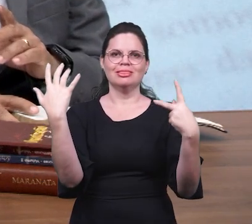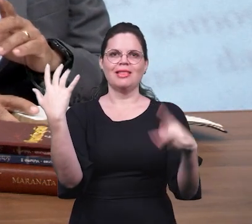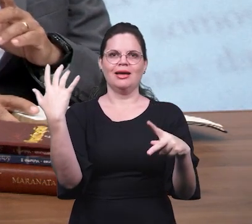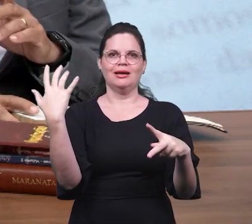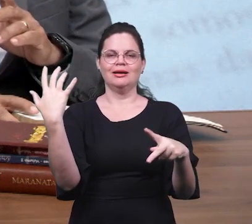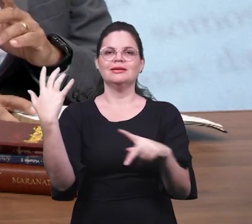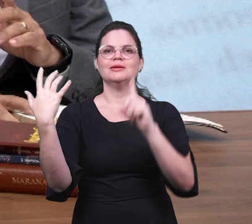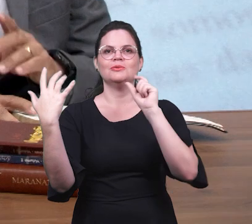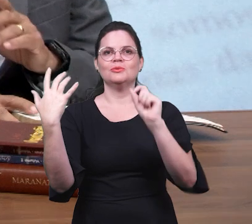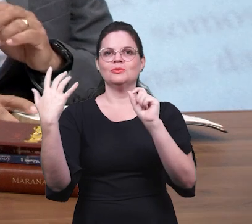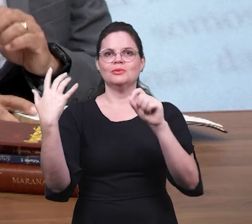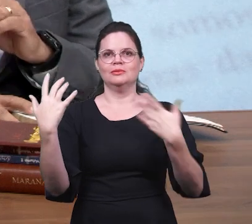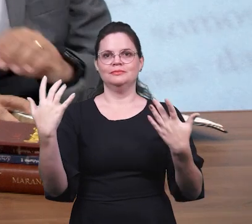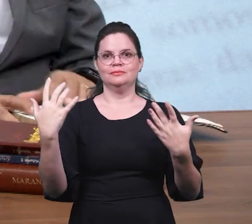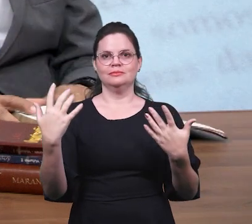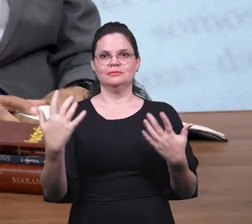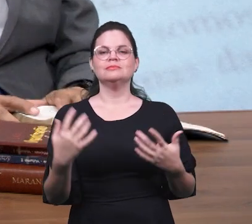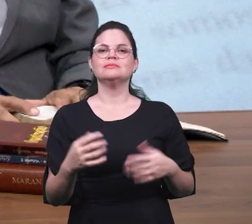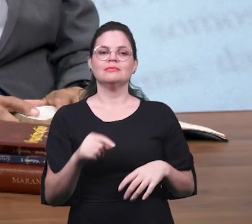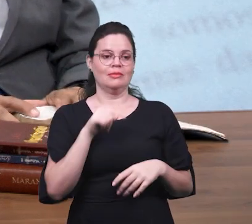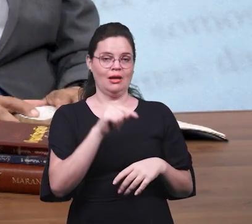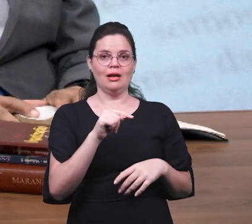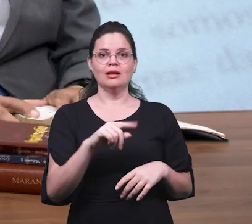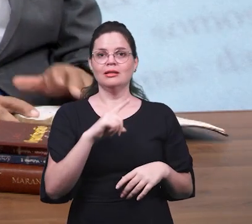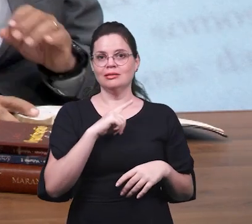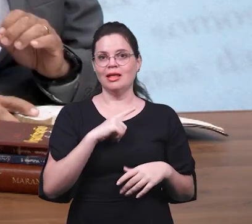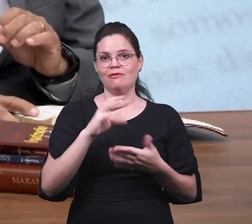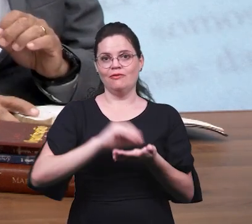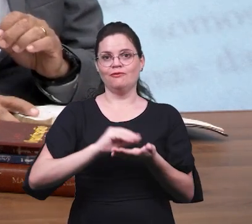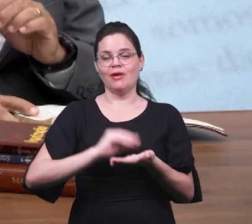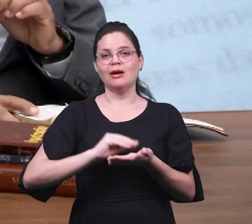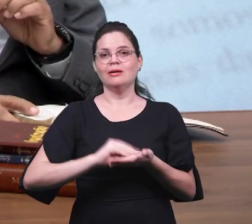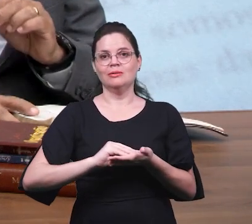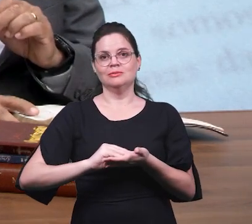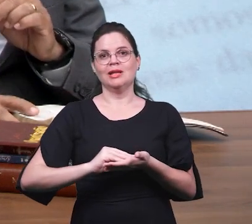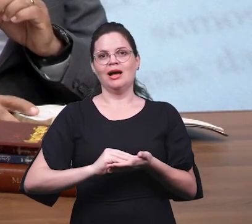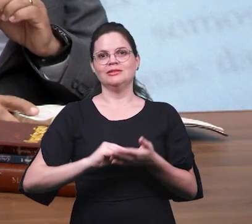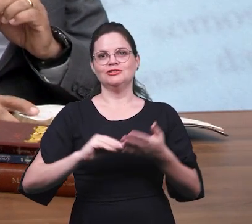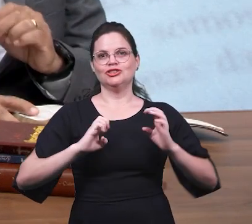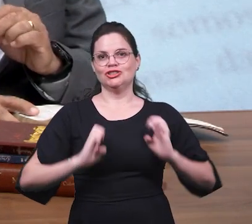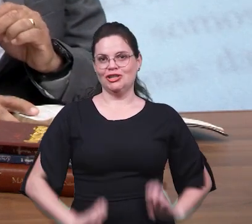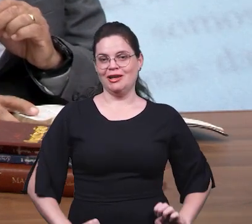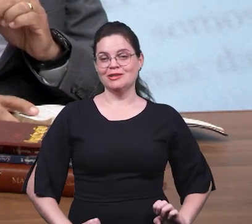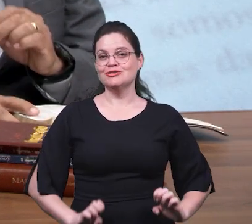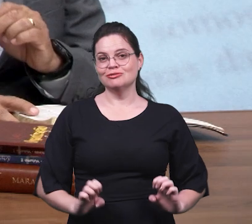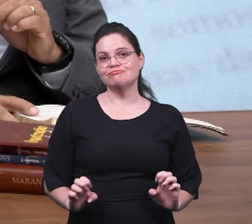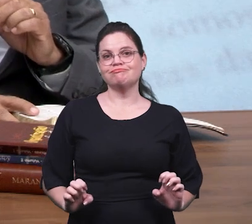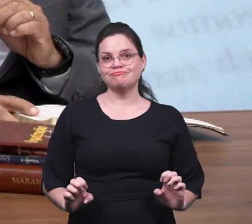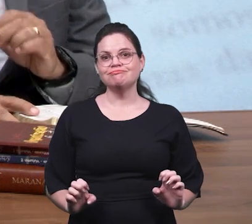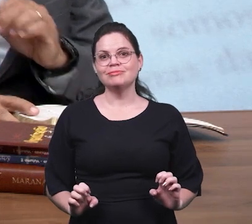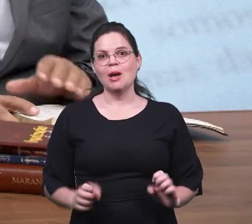chamamos de ética situacionista. E então apresentou as vantagens de